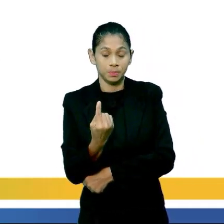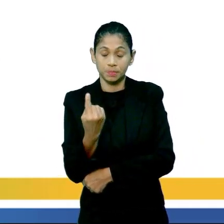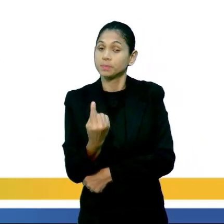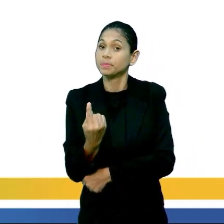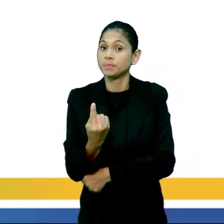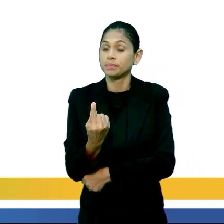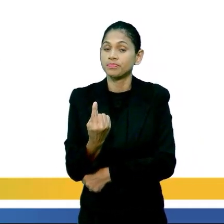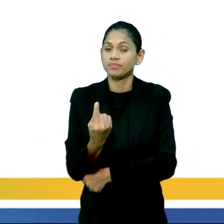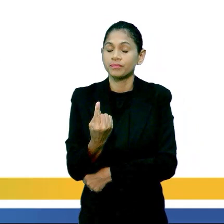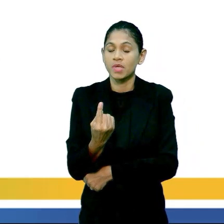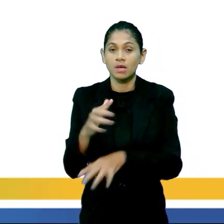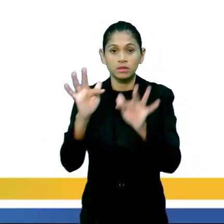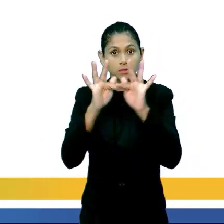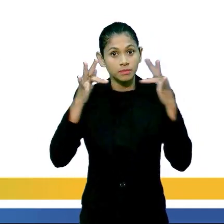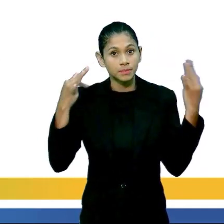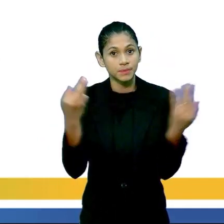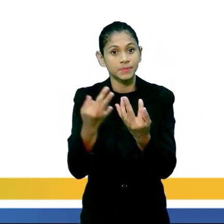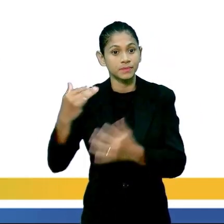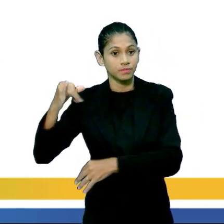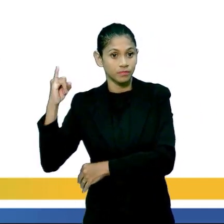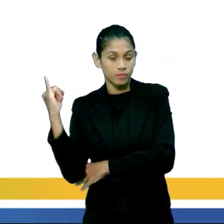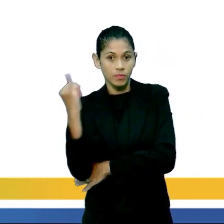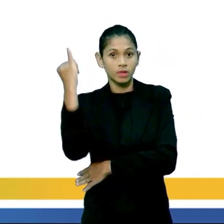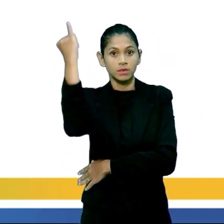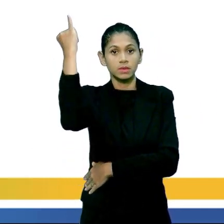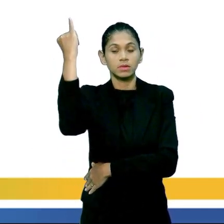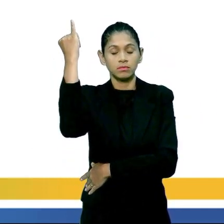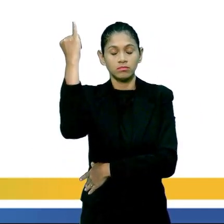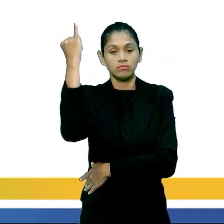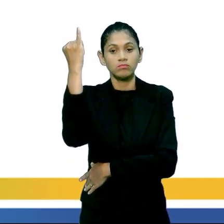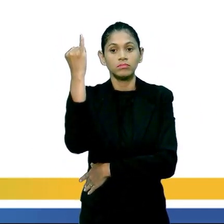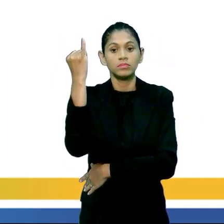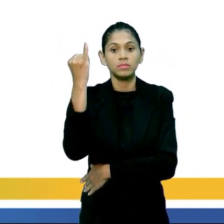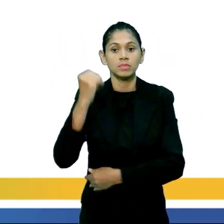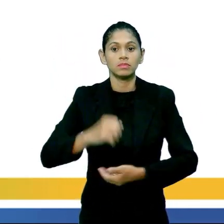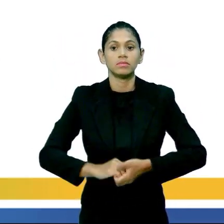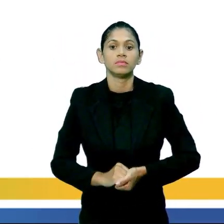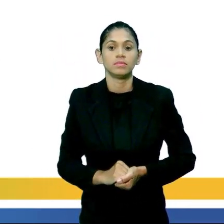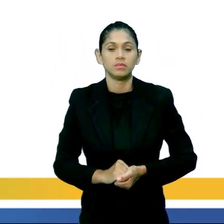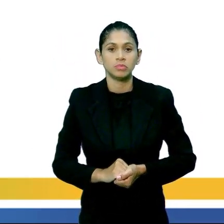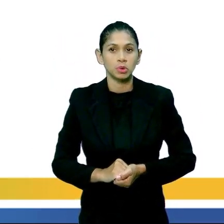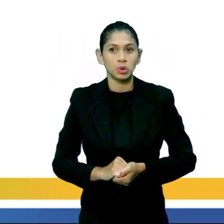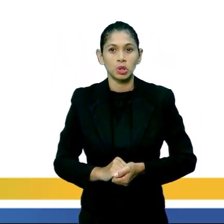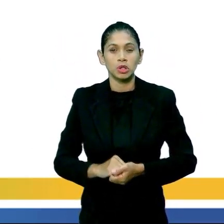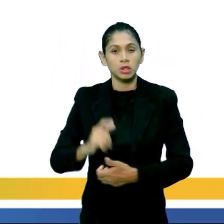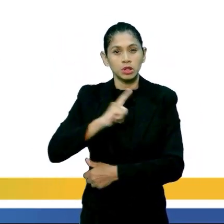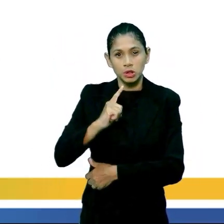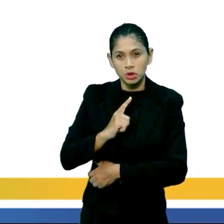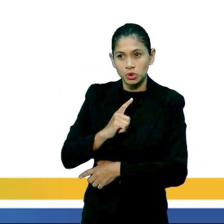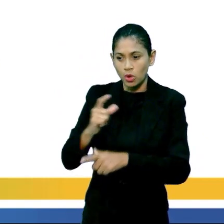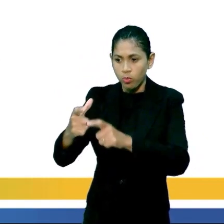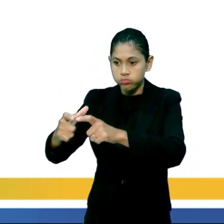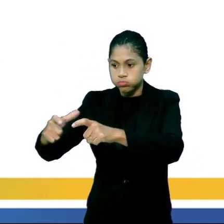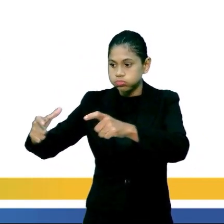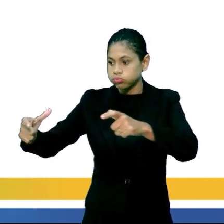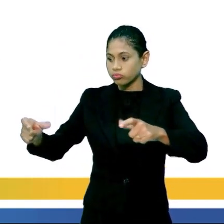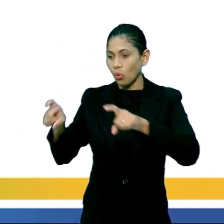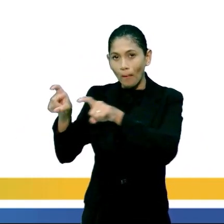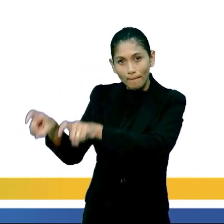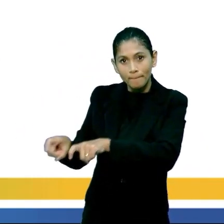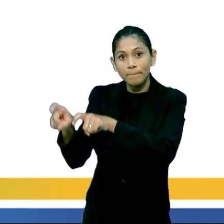famílias importantes, que eram descendentes de europeus principalmente, ou de grandes fazendas, né, de cultivo, elas